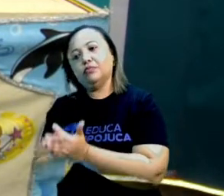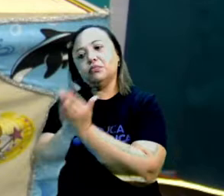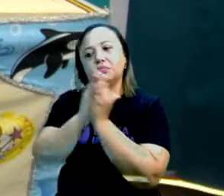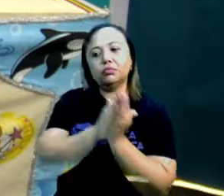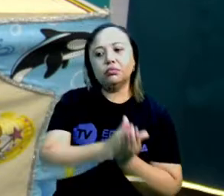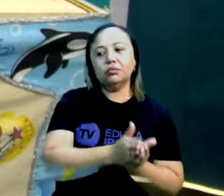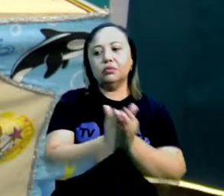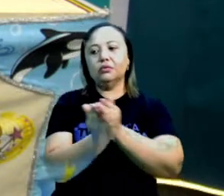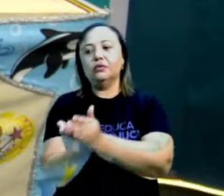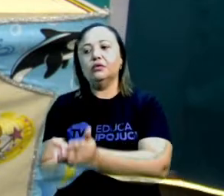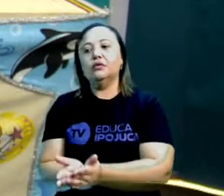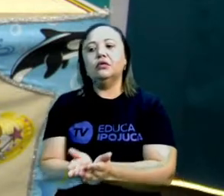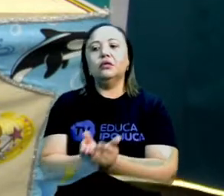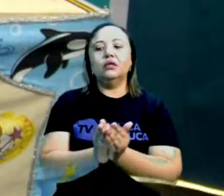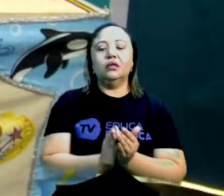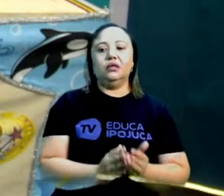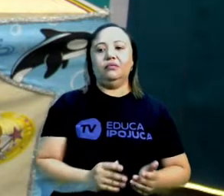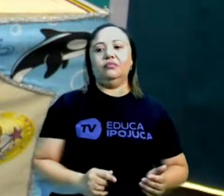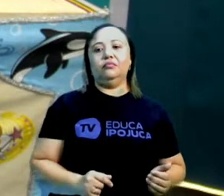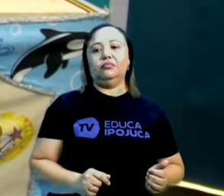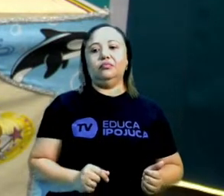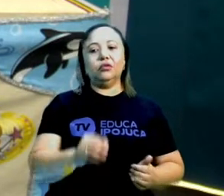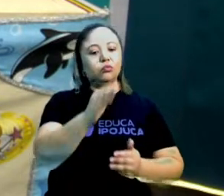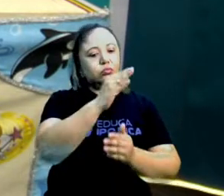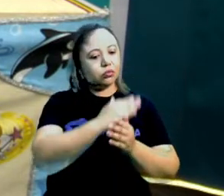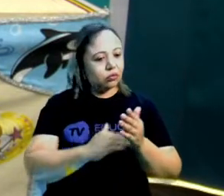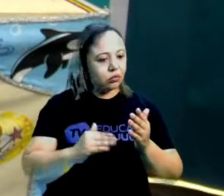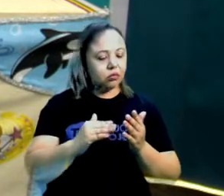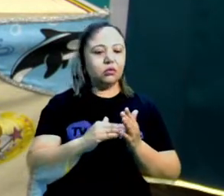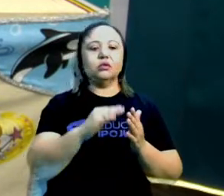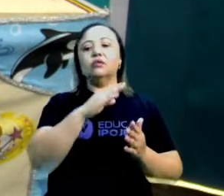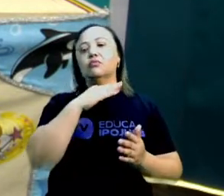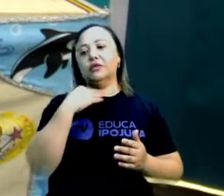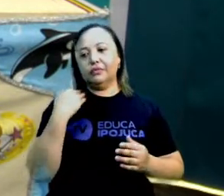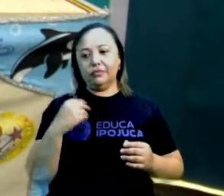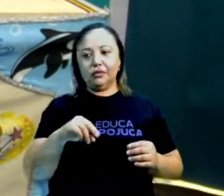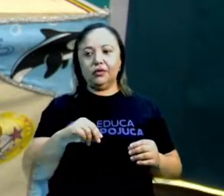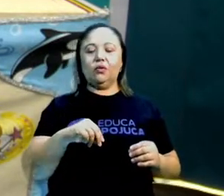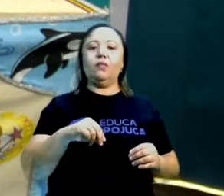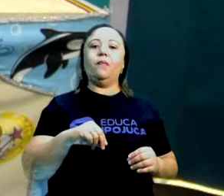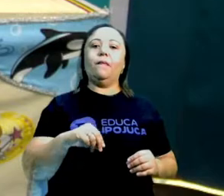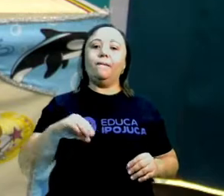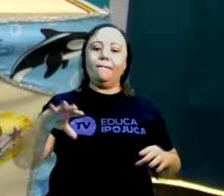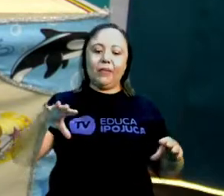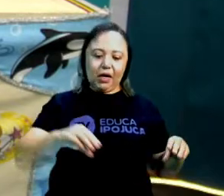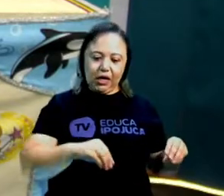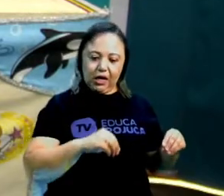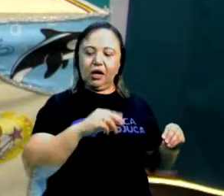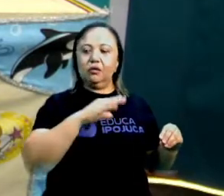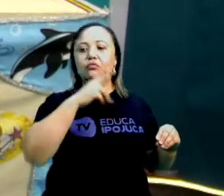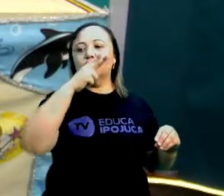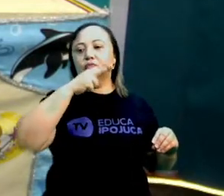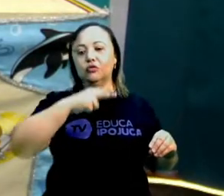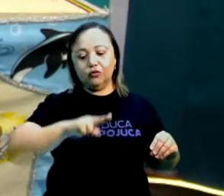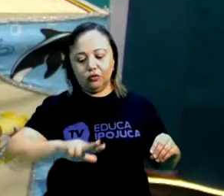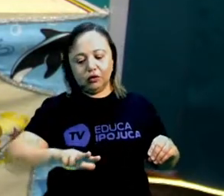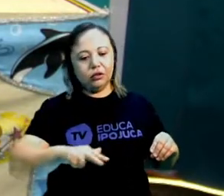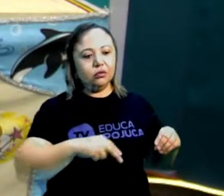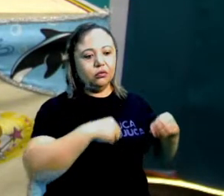eles não jogassem Jonas, todo mundo ia morrer. Jogaram, leiturinha. Pegaram Jonas